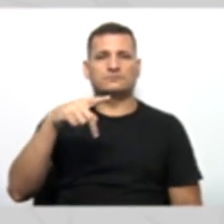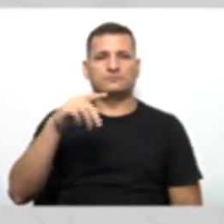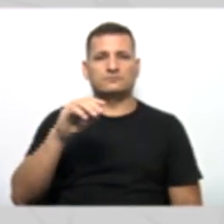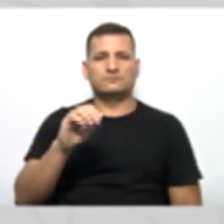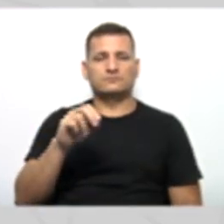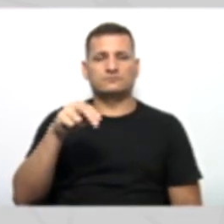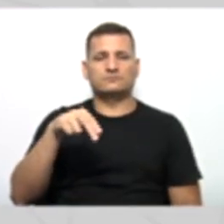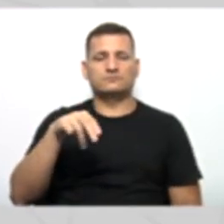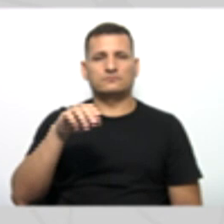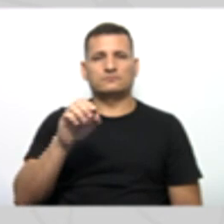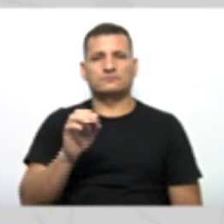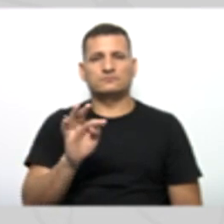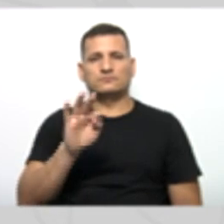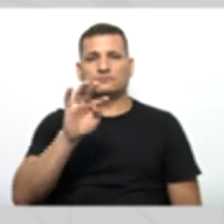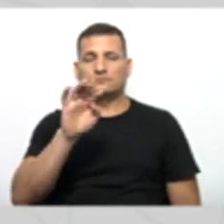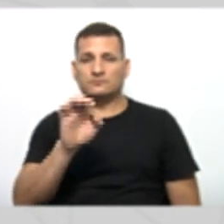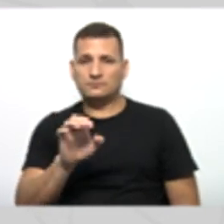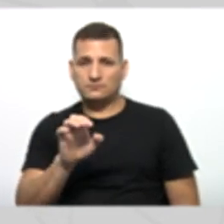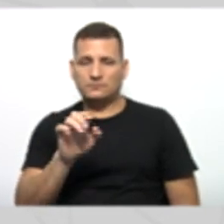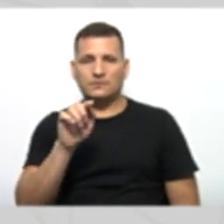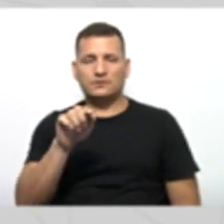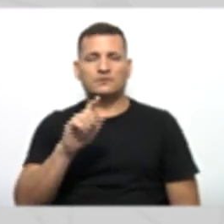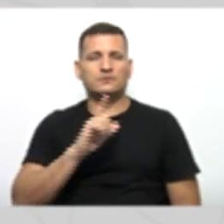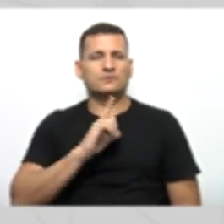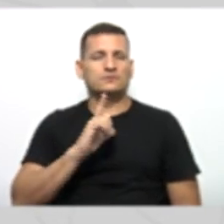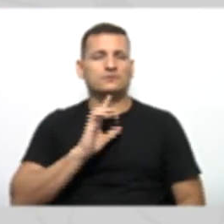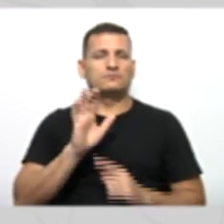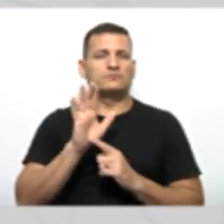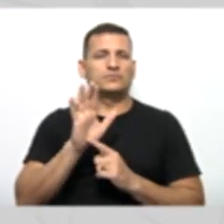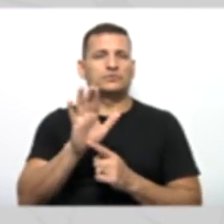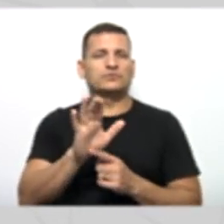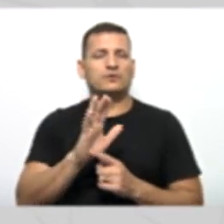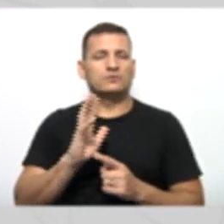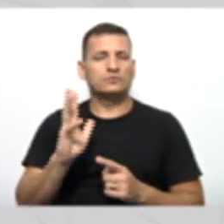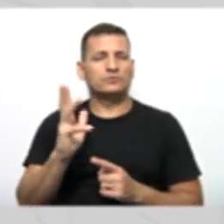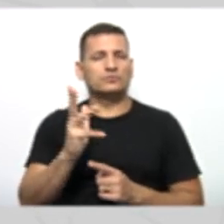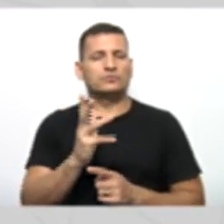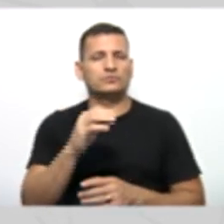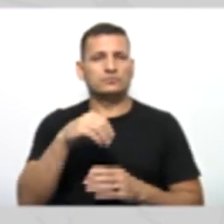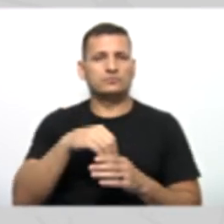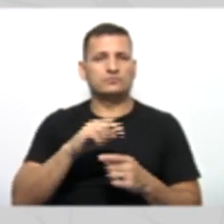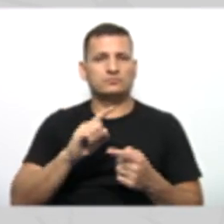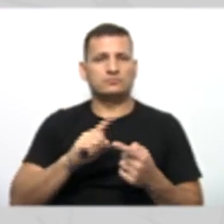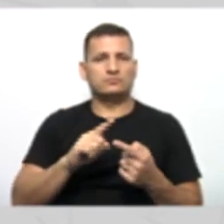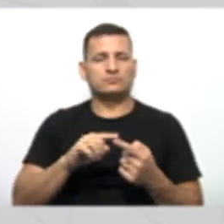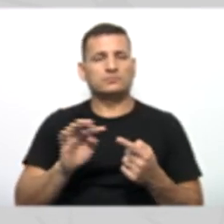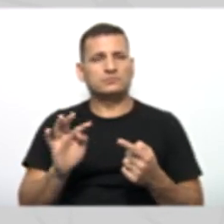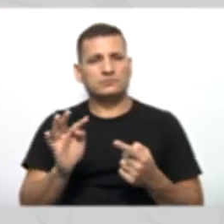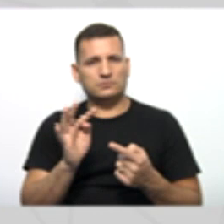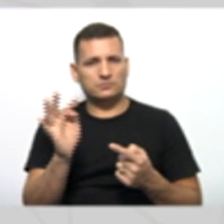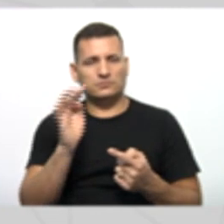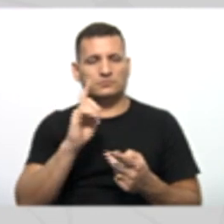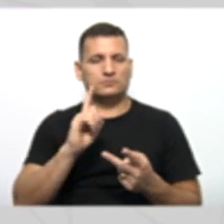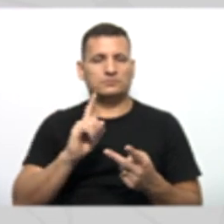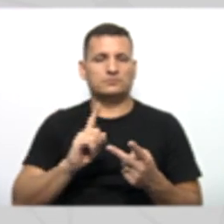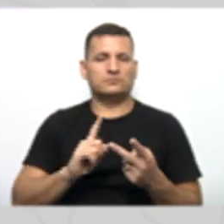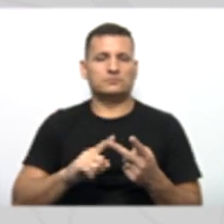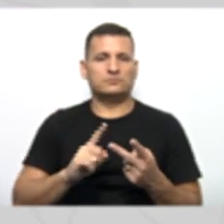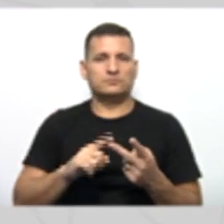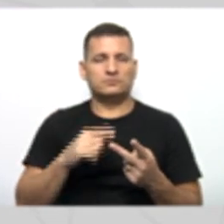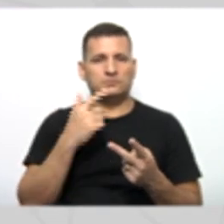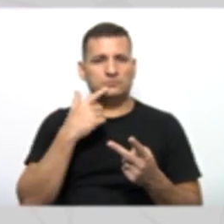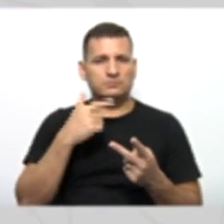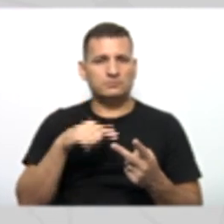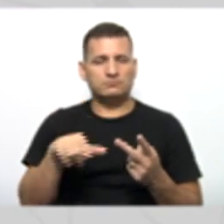de diagrama ilustra todos os componentes, sejam componentes tecnológicos, componentes de linguagem